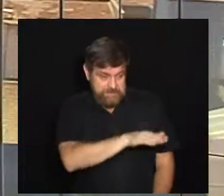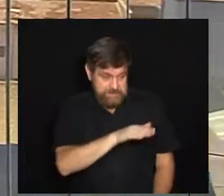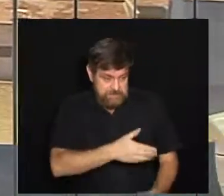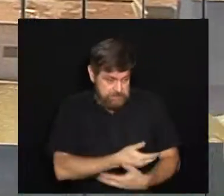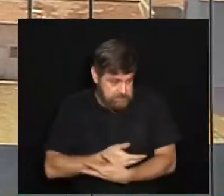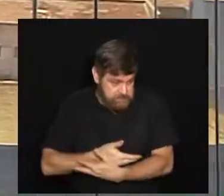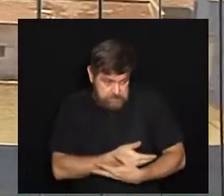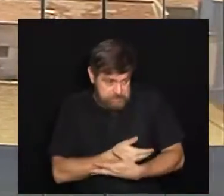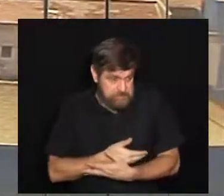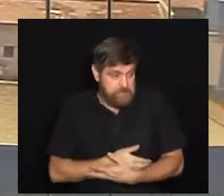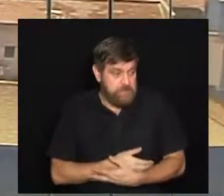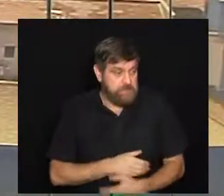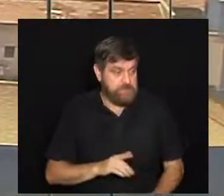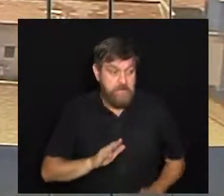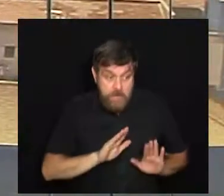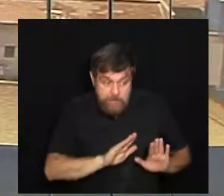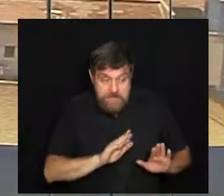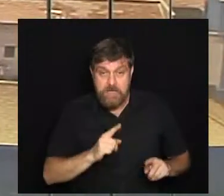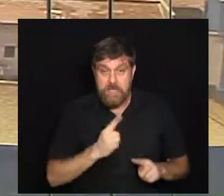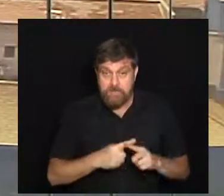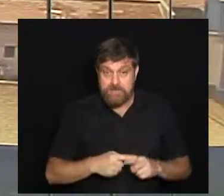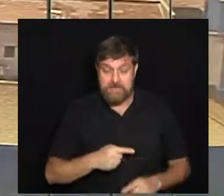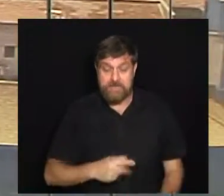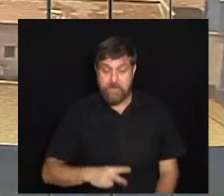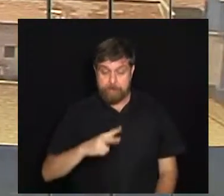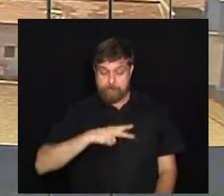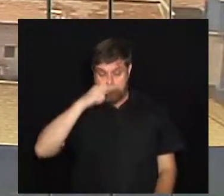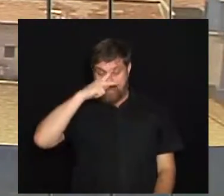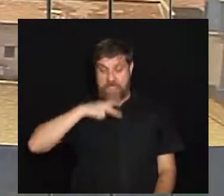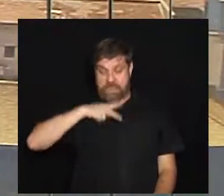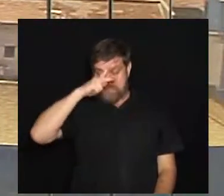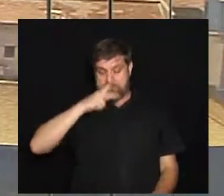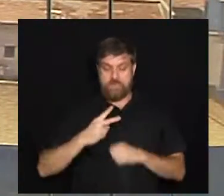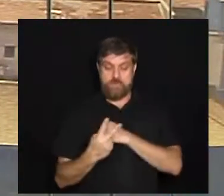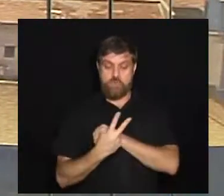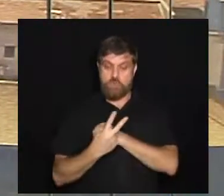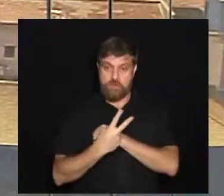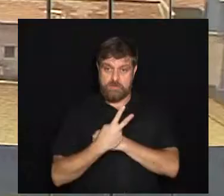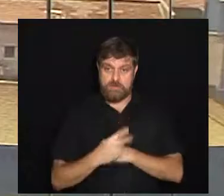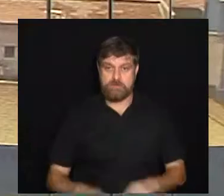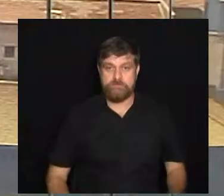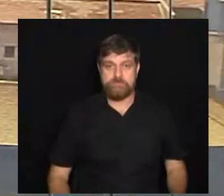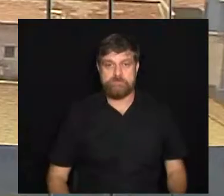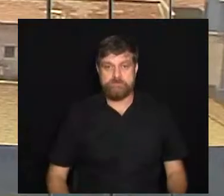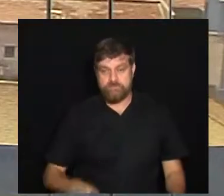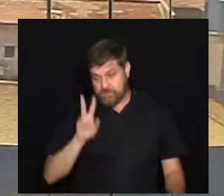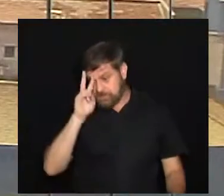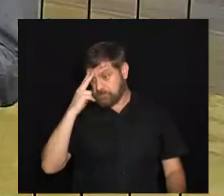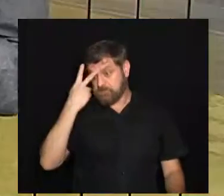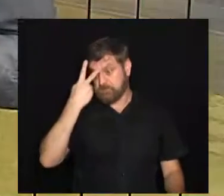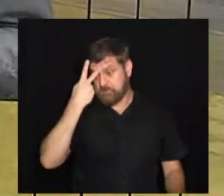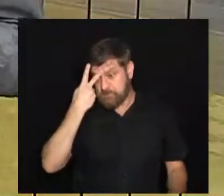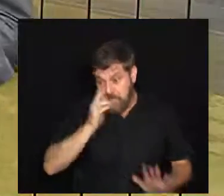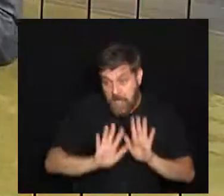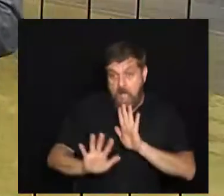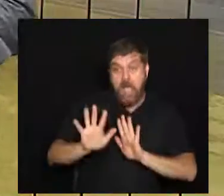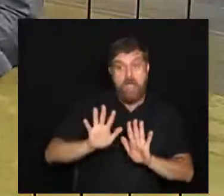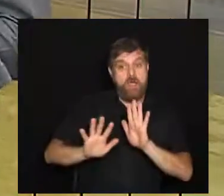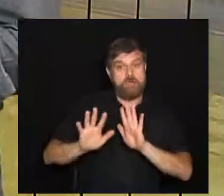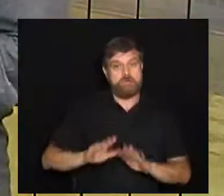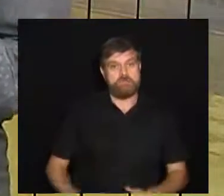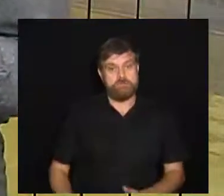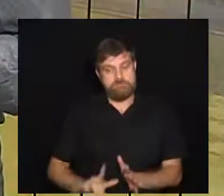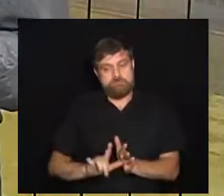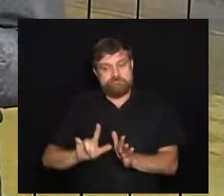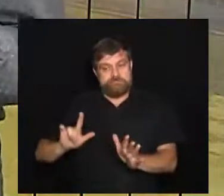ela deve deixar de receber essas visitas é por ela mesma e é a mudança de hábito que a gente tava da história do passo para trás não mas tem alguma coisa